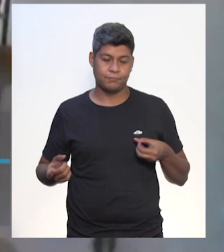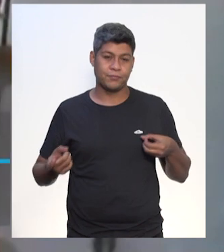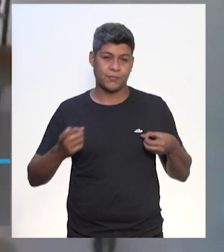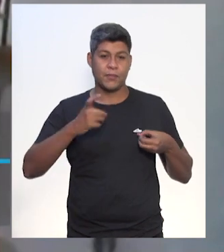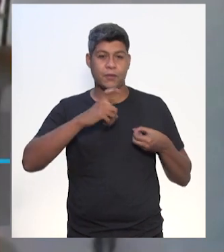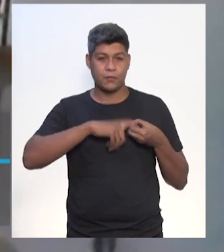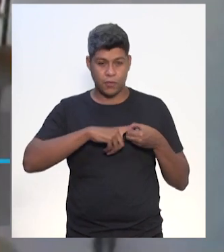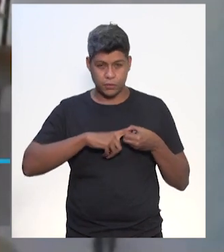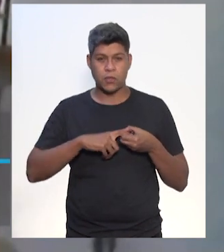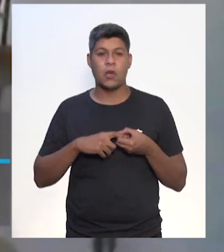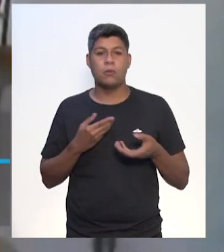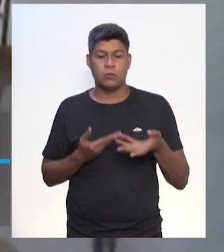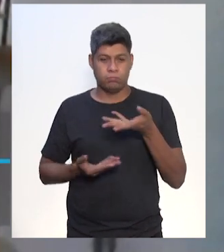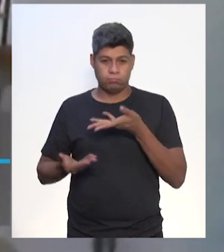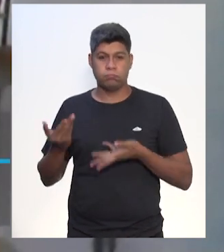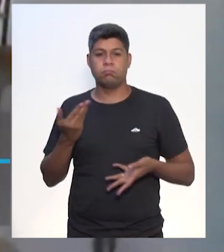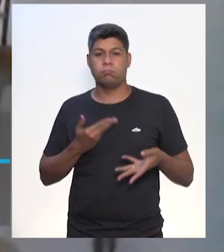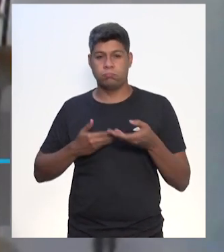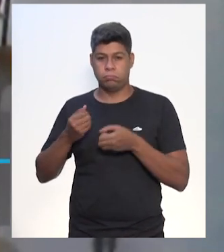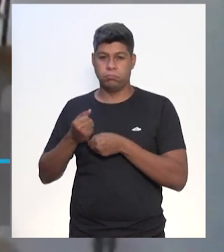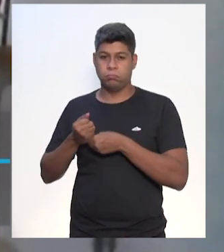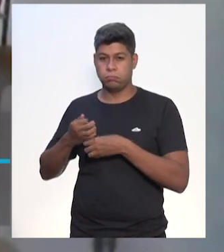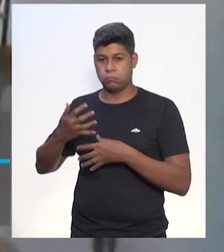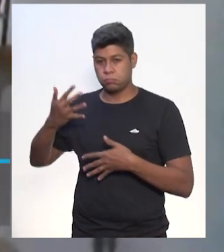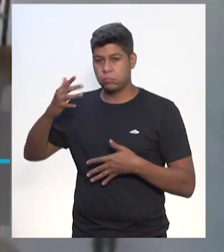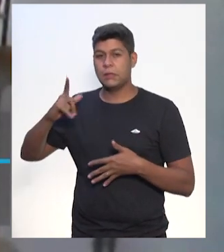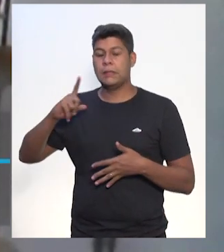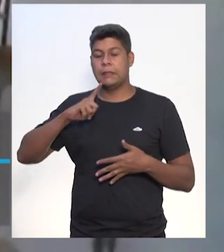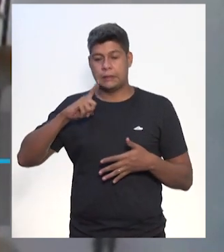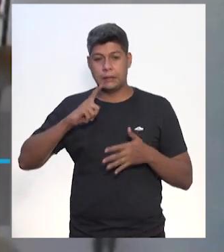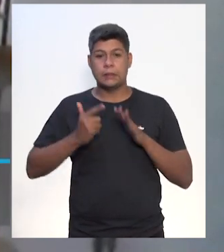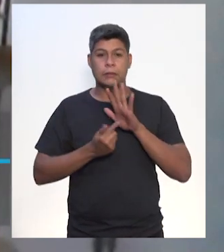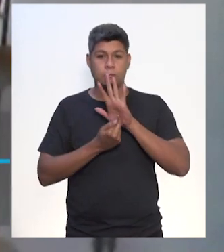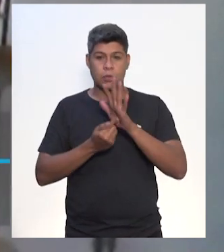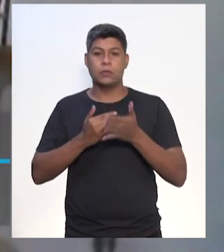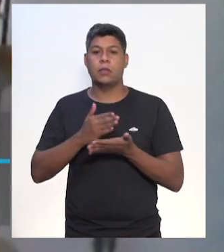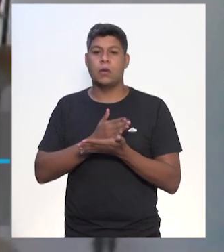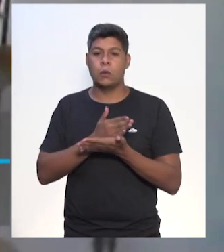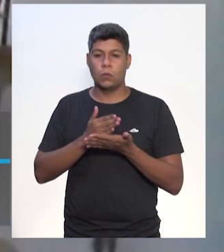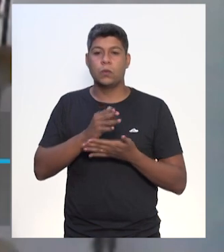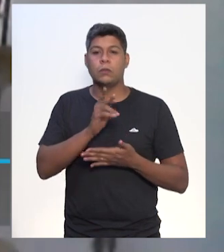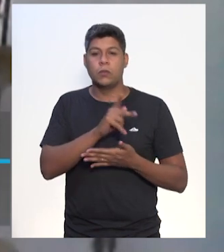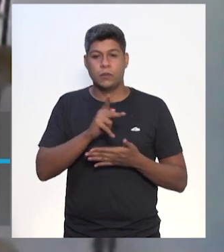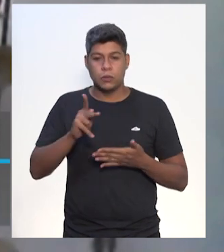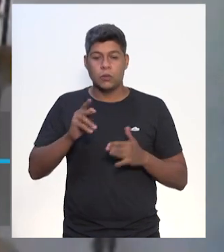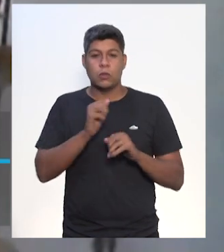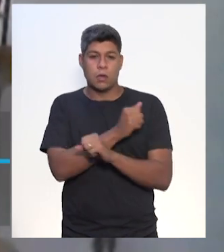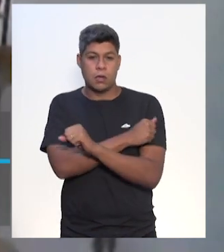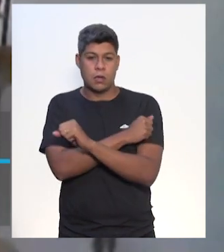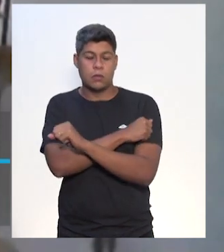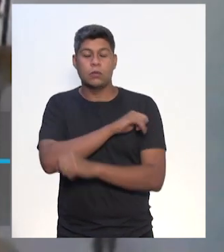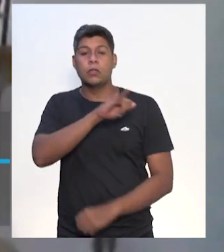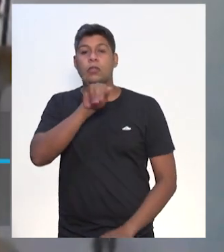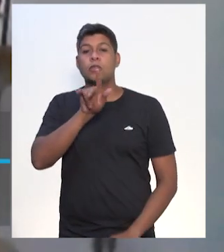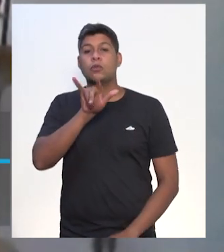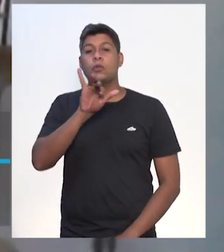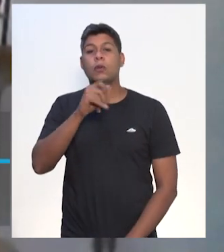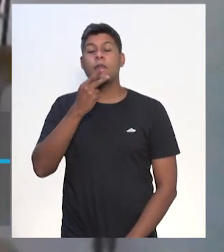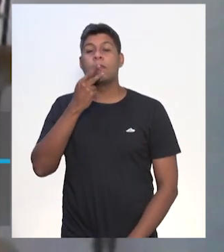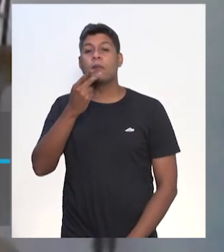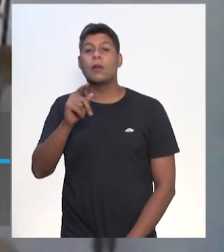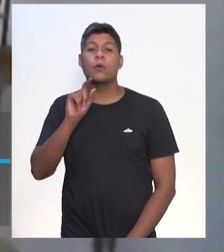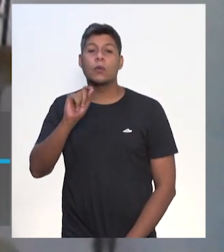Voltamos, muitas interações aqui no nosso chat, vamos mostrar algumas aí para o professor. A estudante Júlia diz que